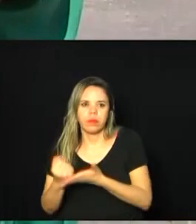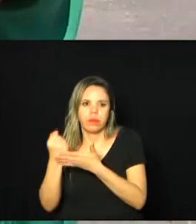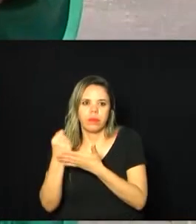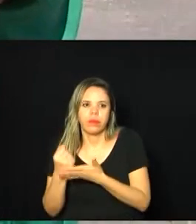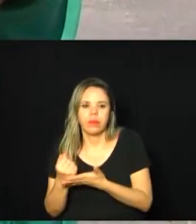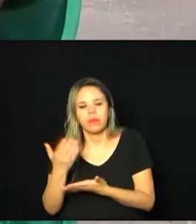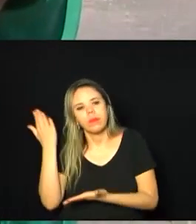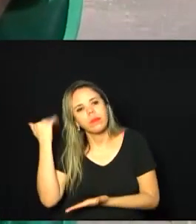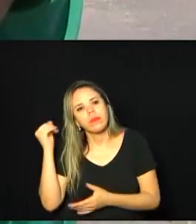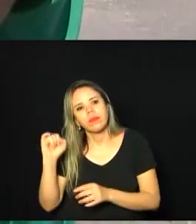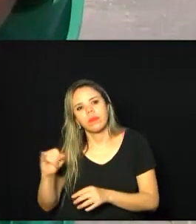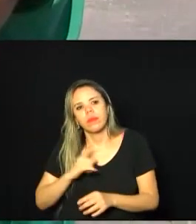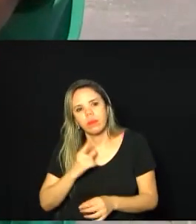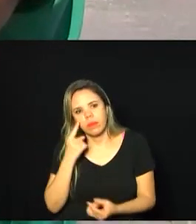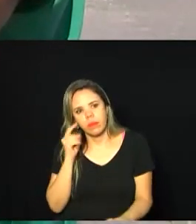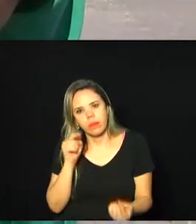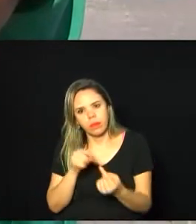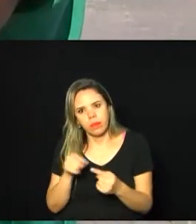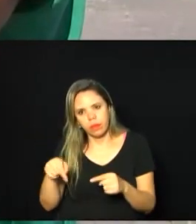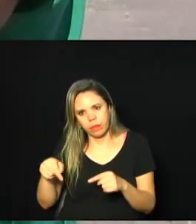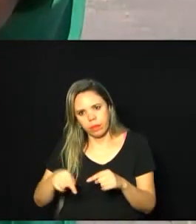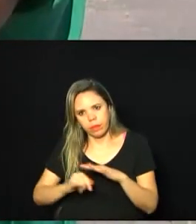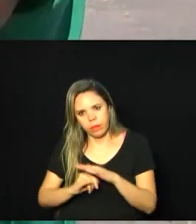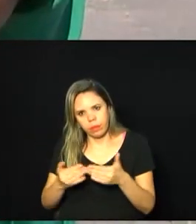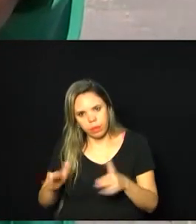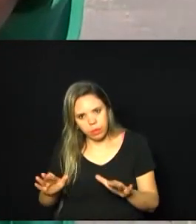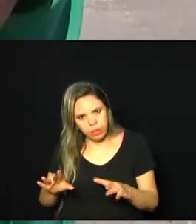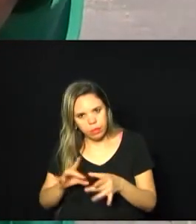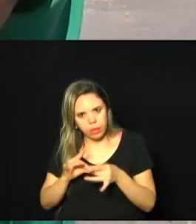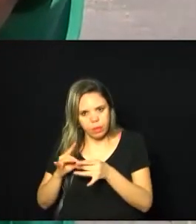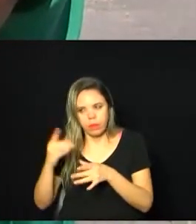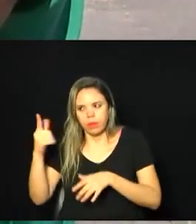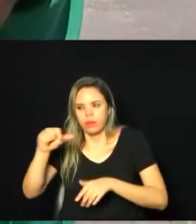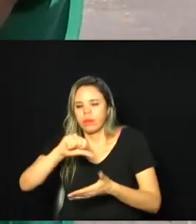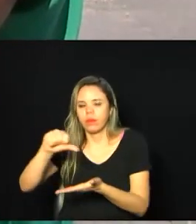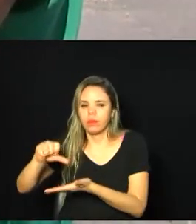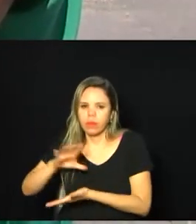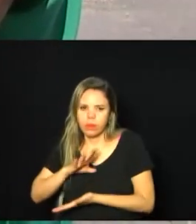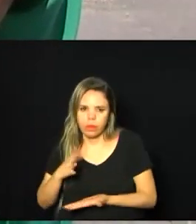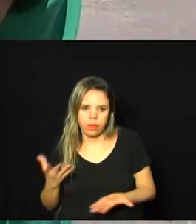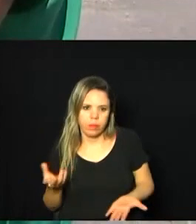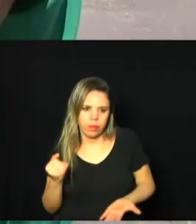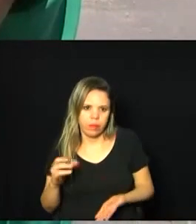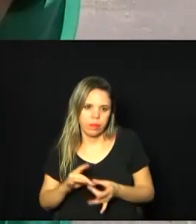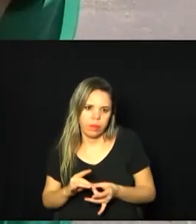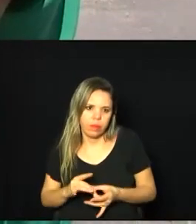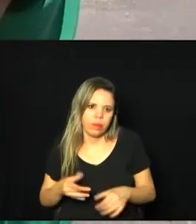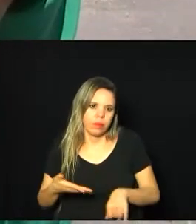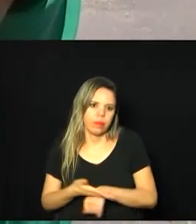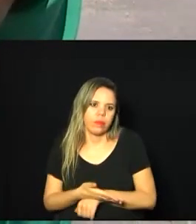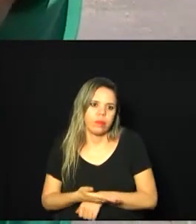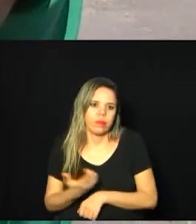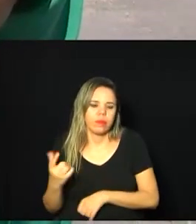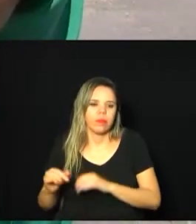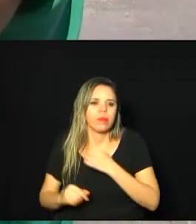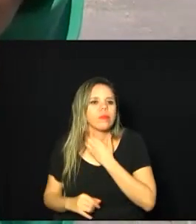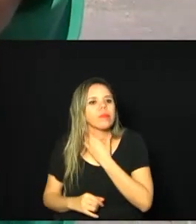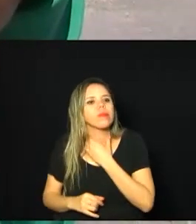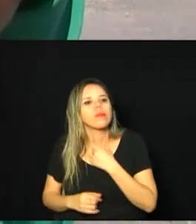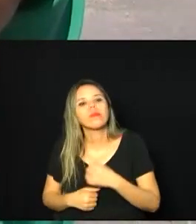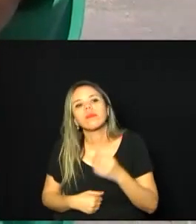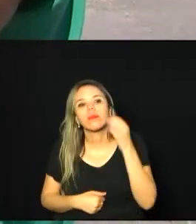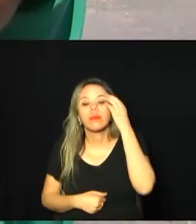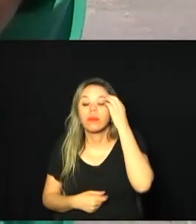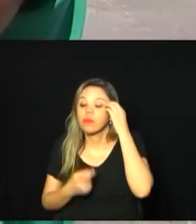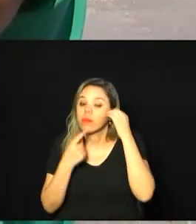quer saber se a intenção da ONG é expandir esses trabalhos para outros cantos da cidade, ter outras parcerias com outras instituições aí